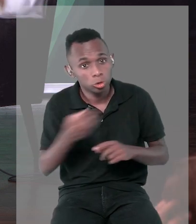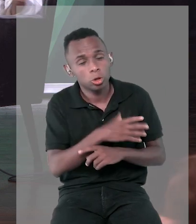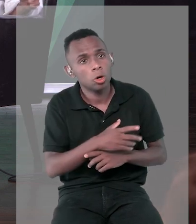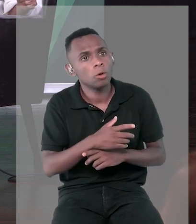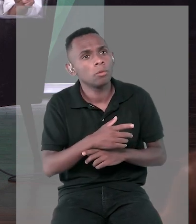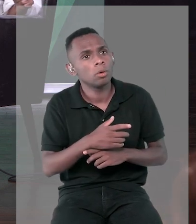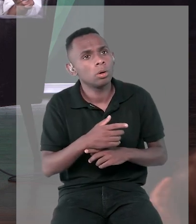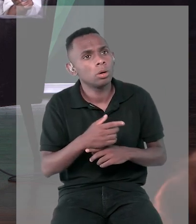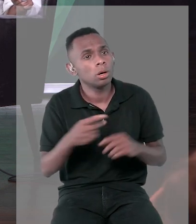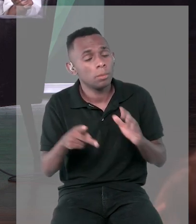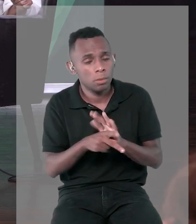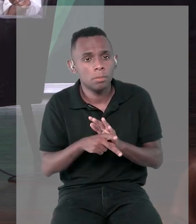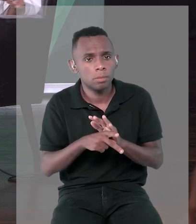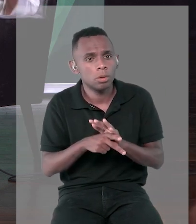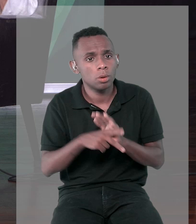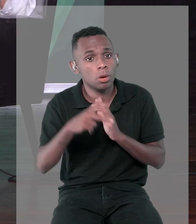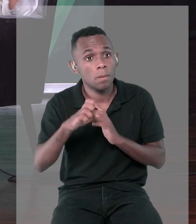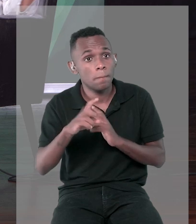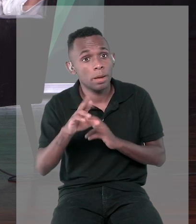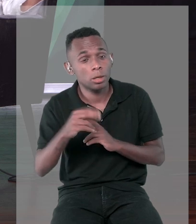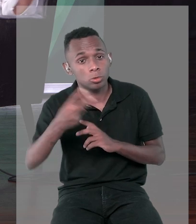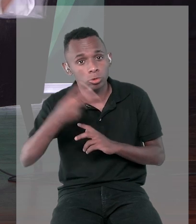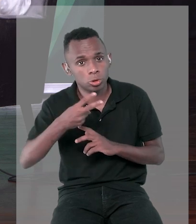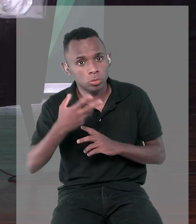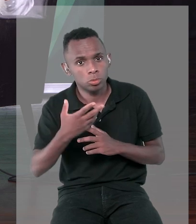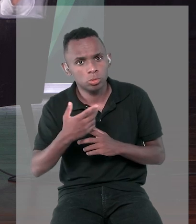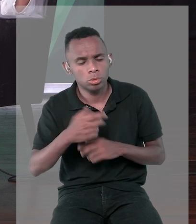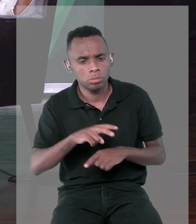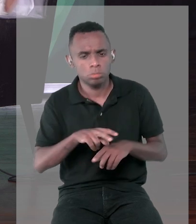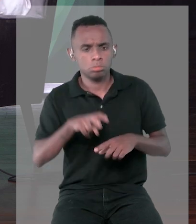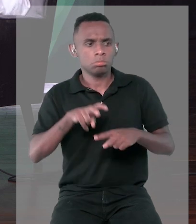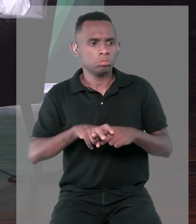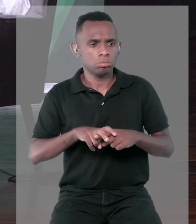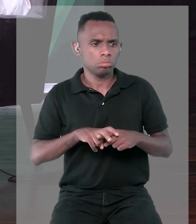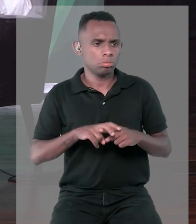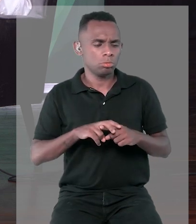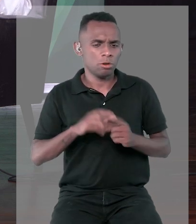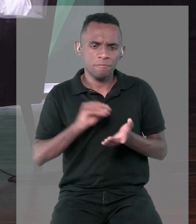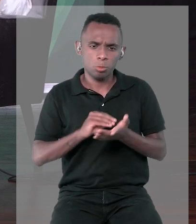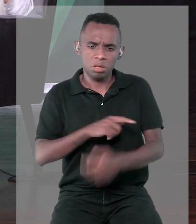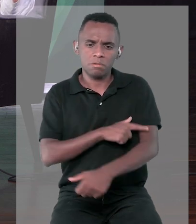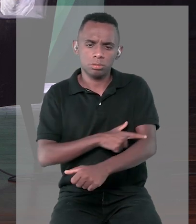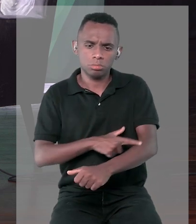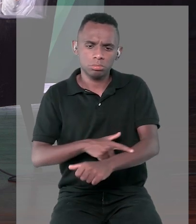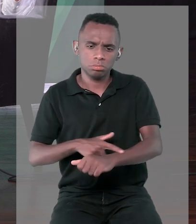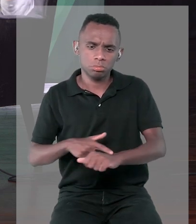cada pito do Dom Pedro II, que ele não sabia se comportar na mesa, que era muito sem educação, sabe?